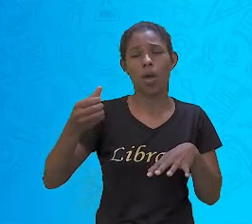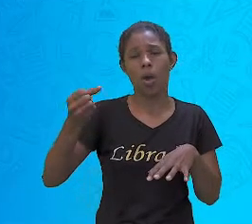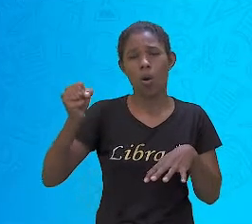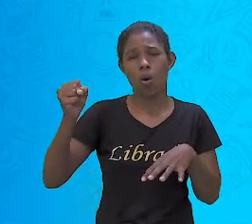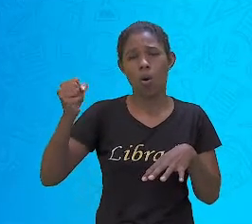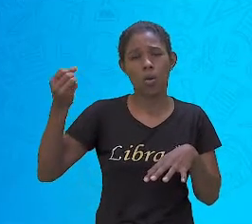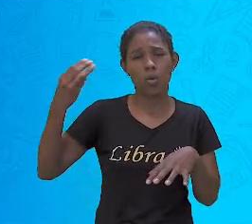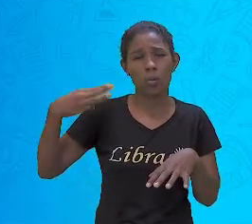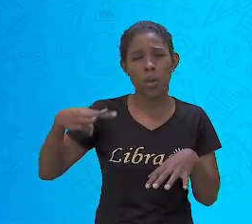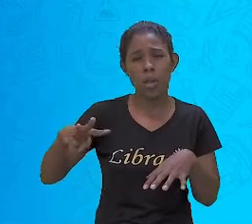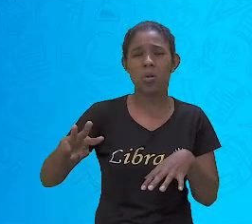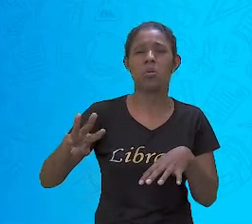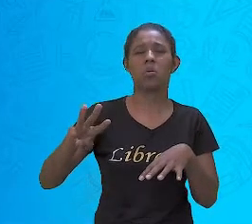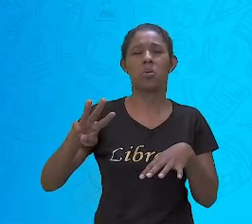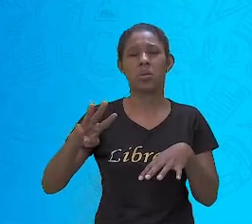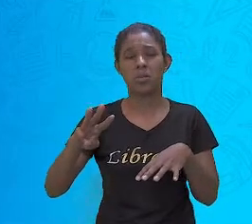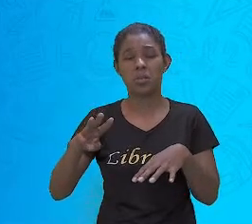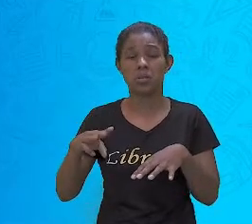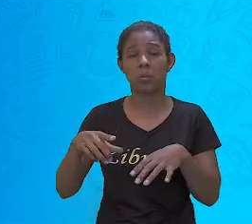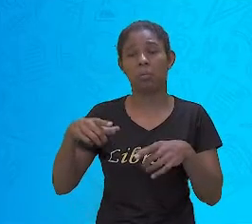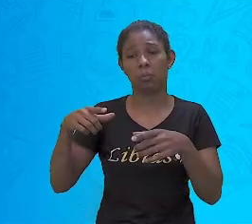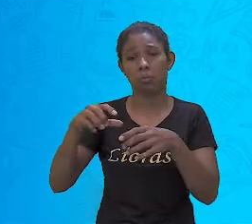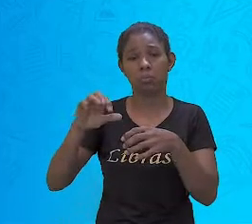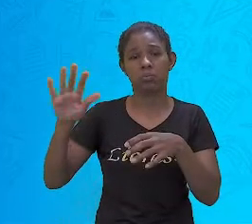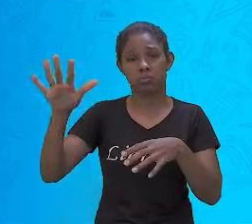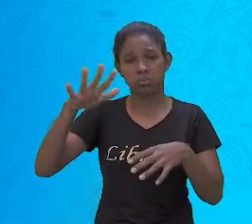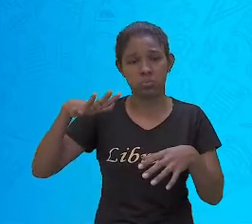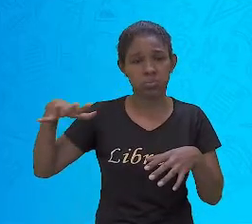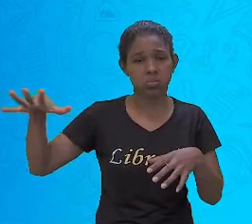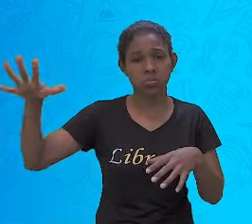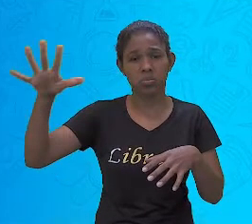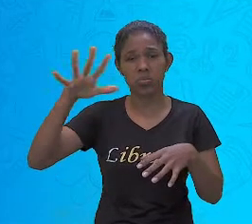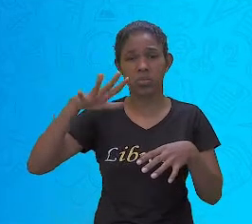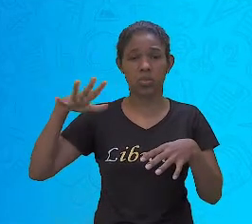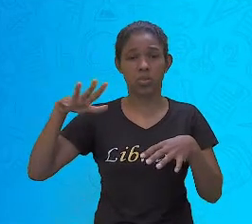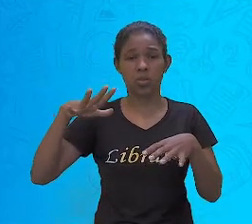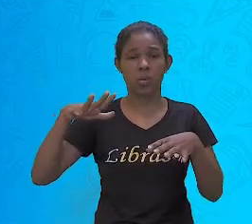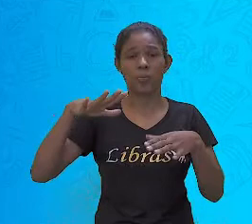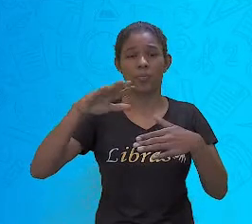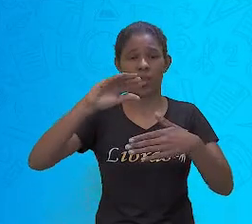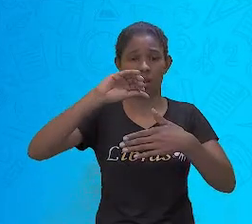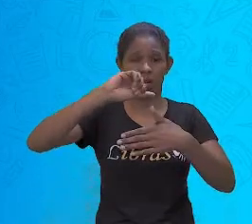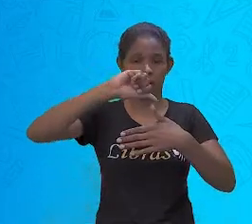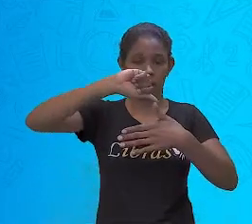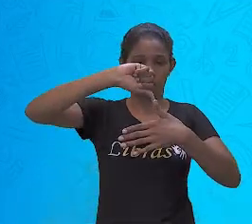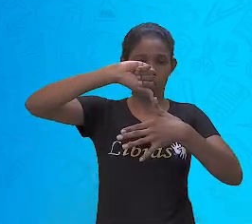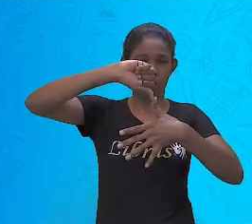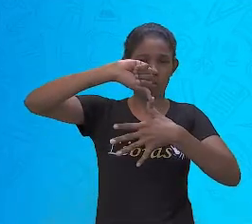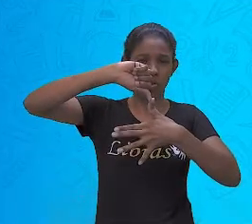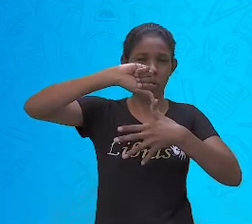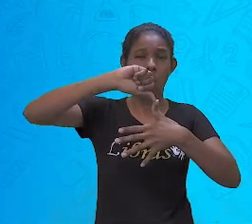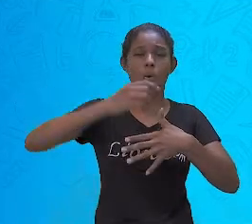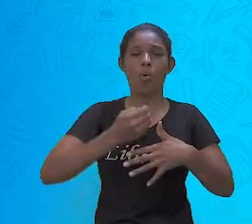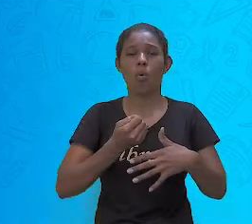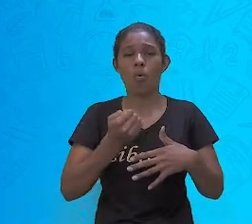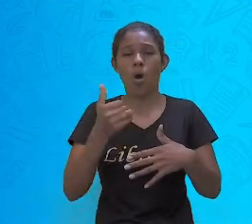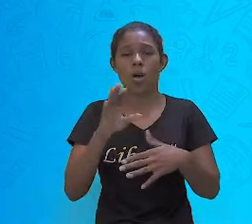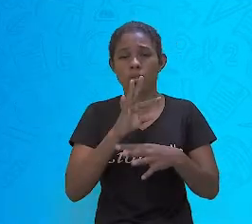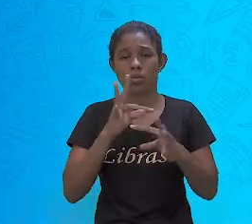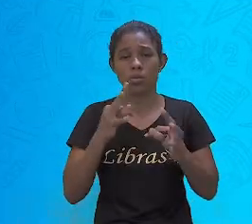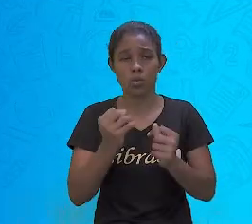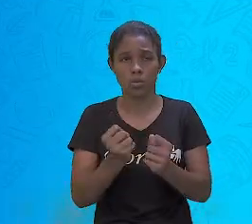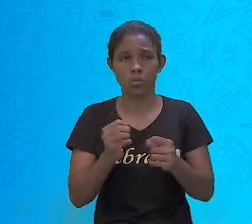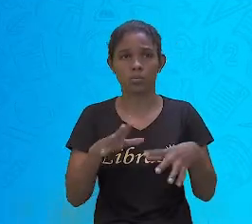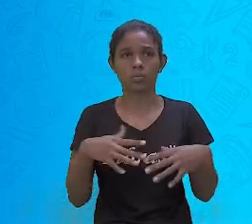8.514.876 km², que compreende quase a metade do continente sul-americano. O Brasil é composto por